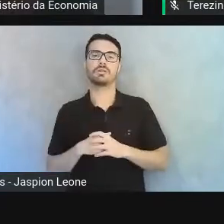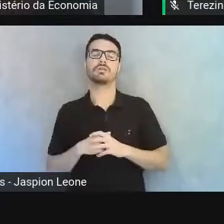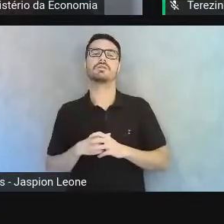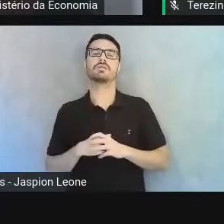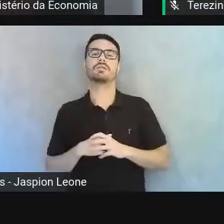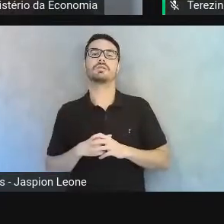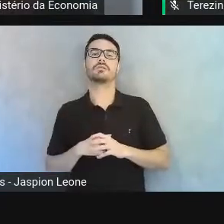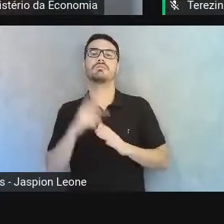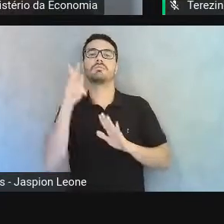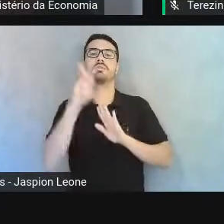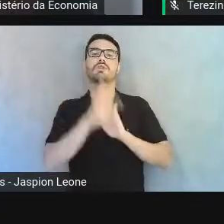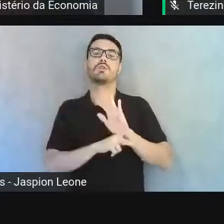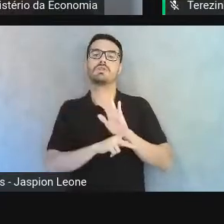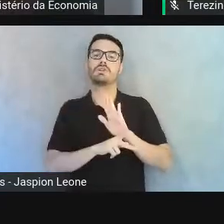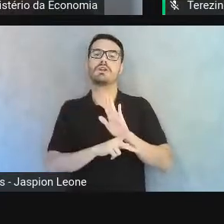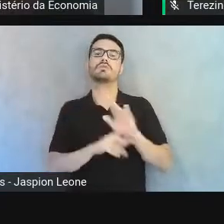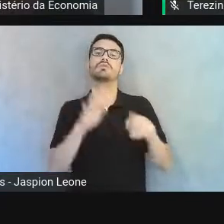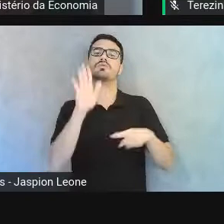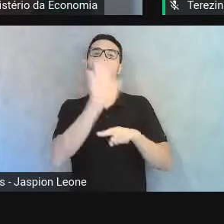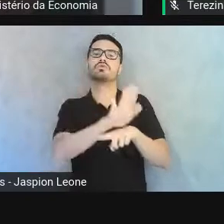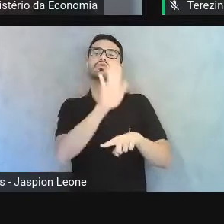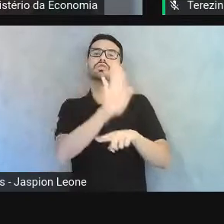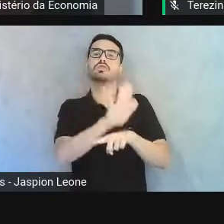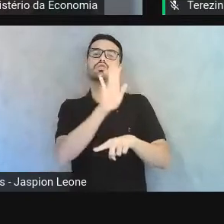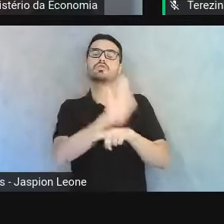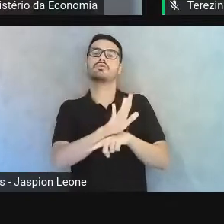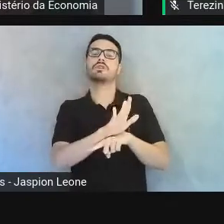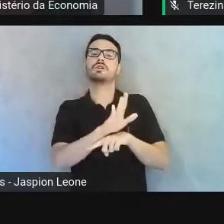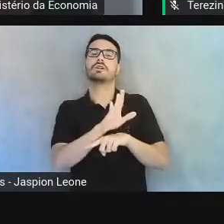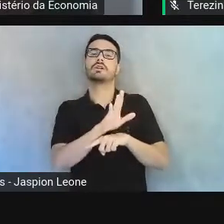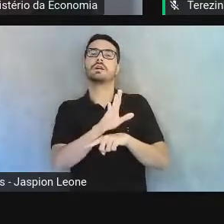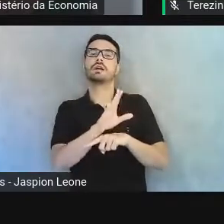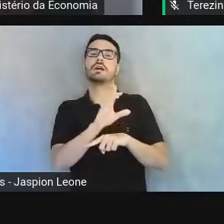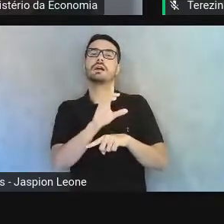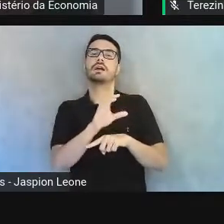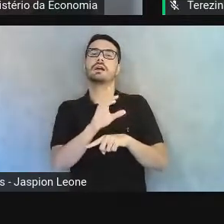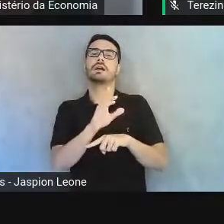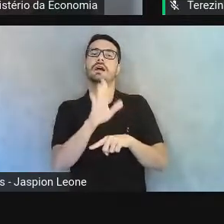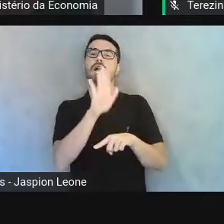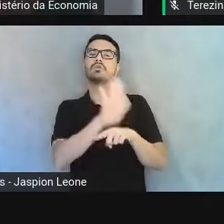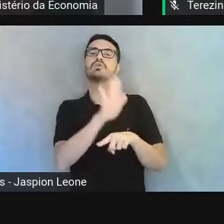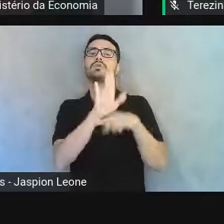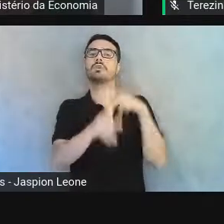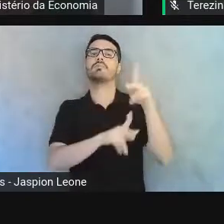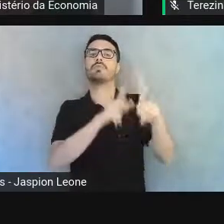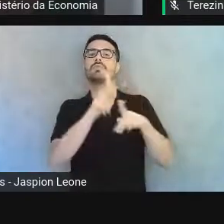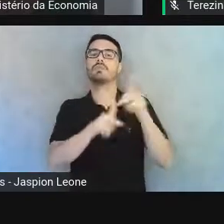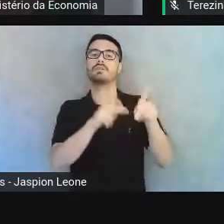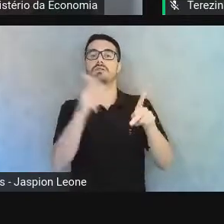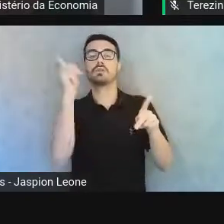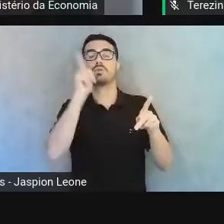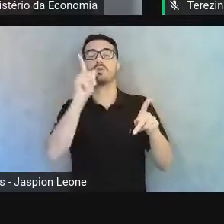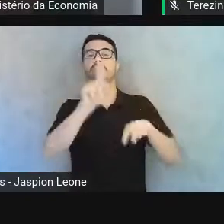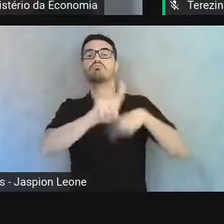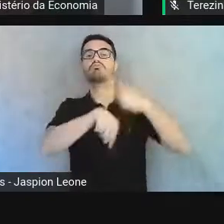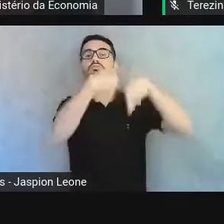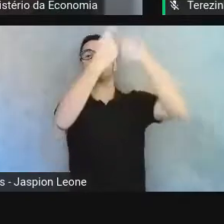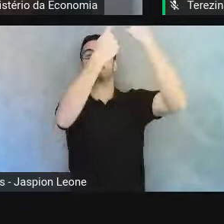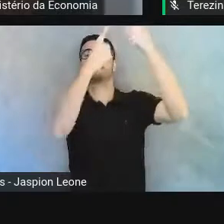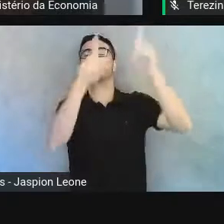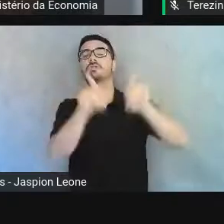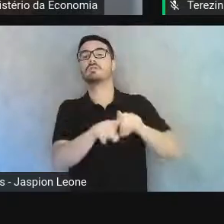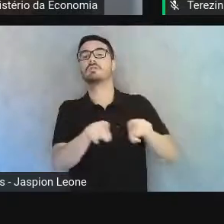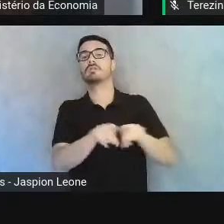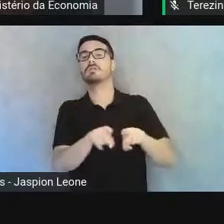de programas de renda mínima para que seja possível essa decolagem, né? Ou melhor,